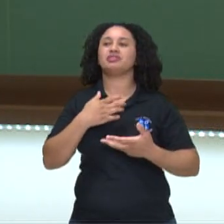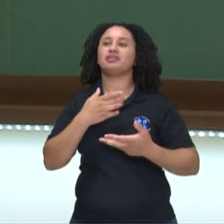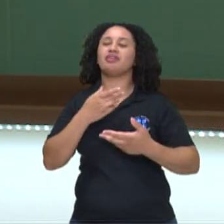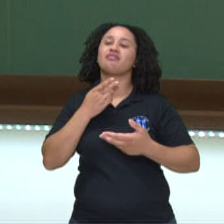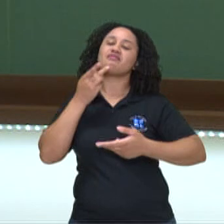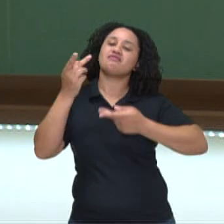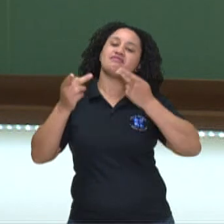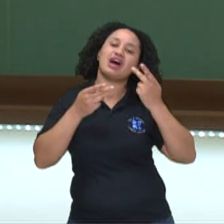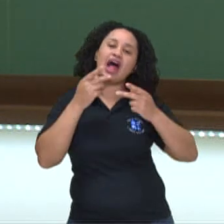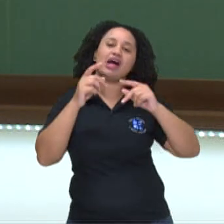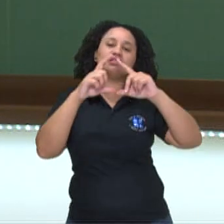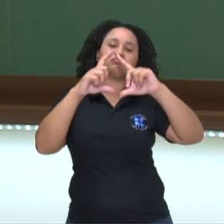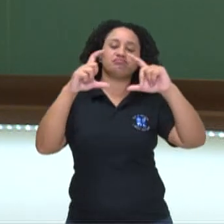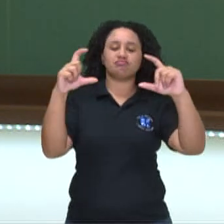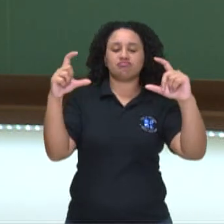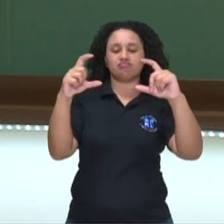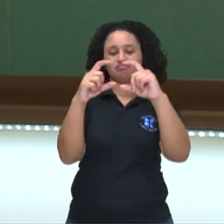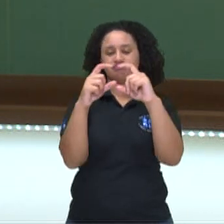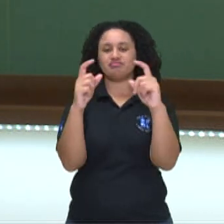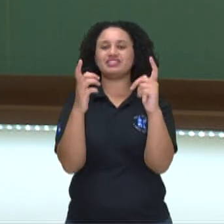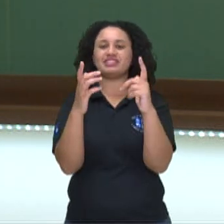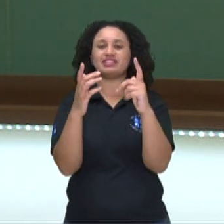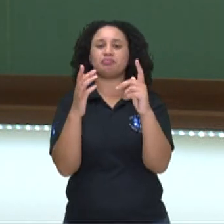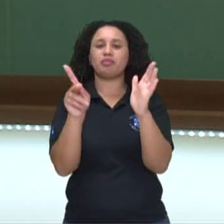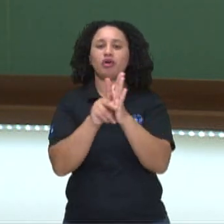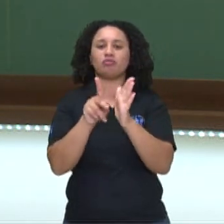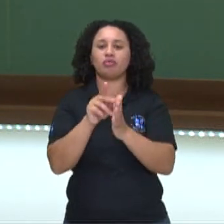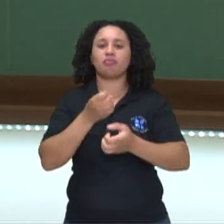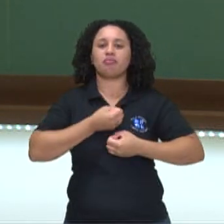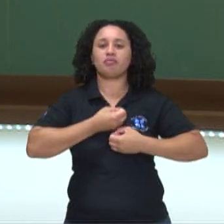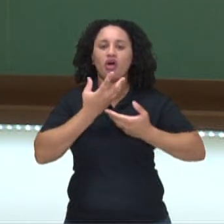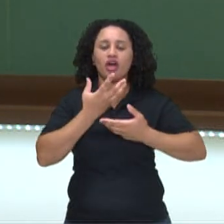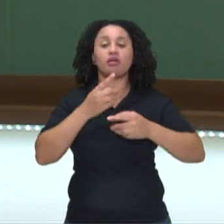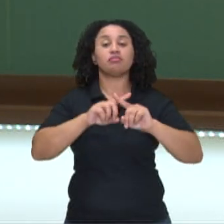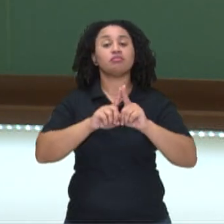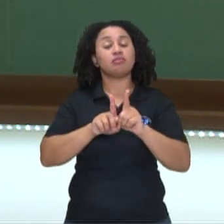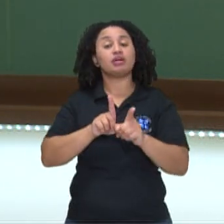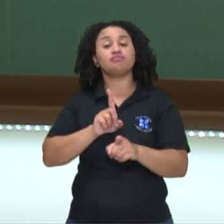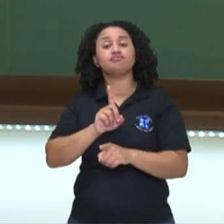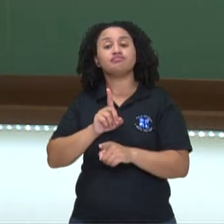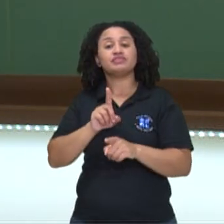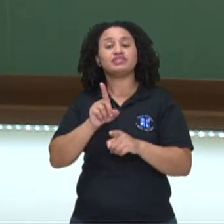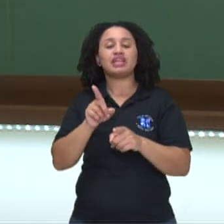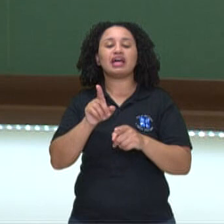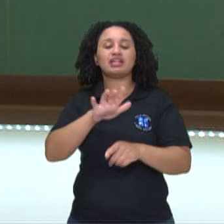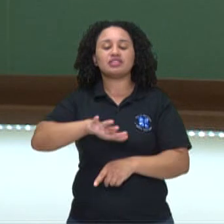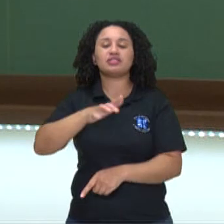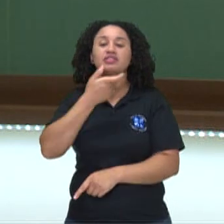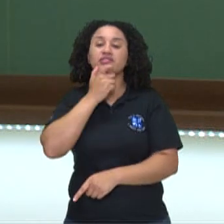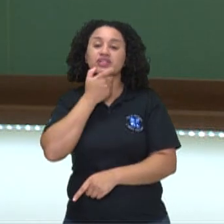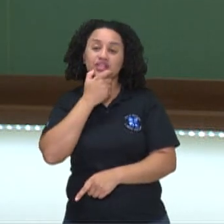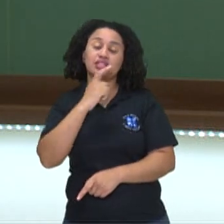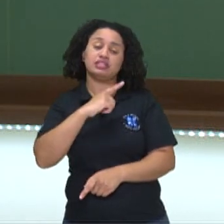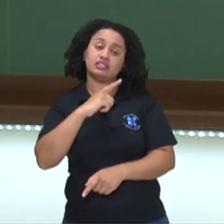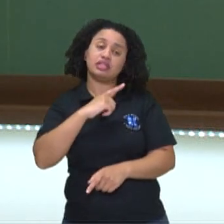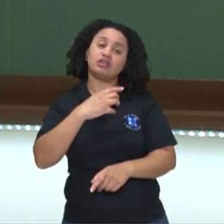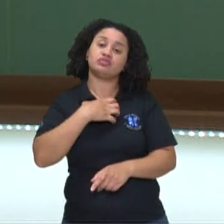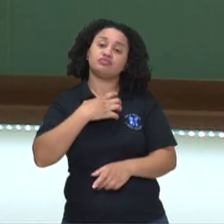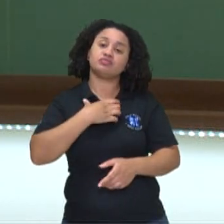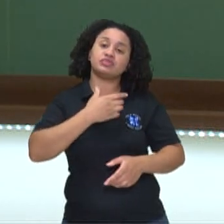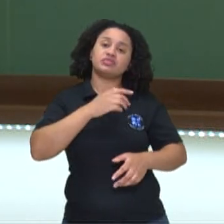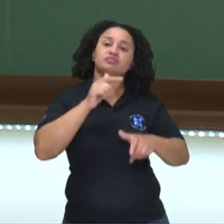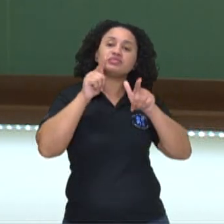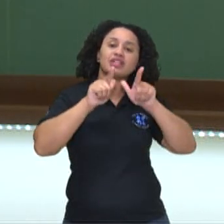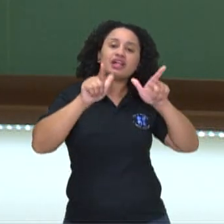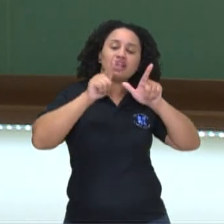Existe a questão da licença poética, mas nesse caso aqui, no inglês, ele tem a sonoridade das rimas e no português ele